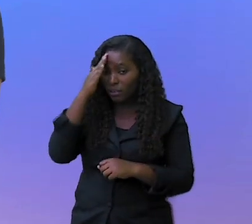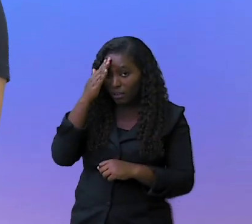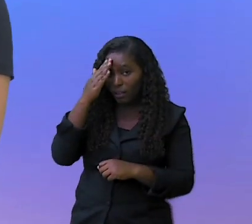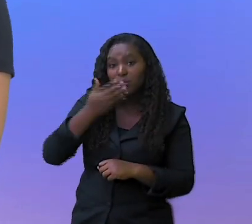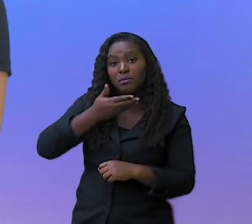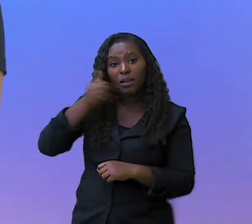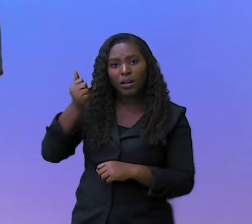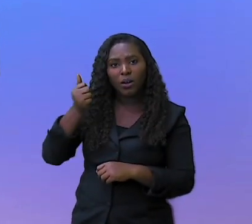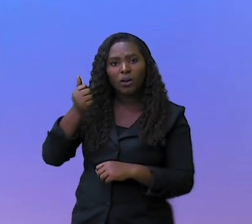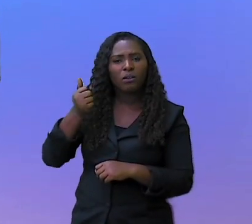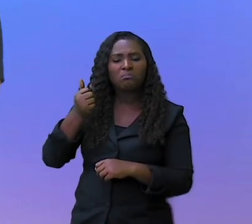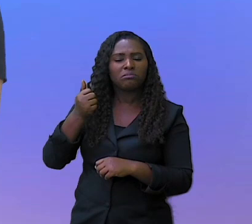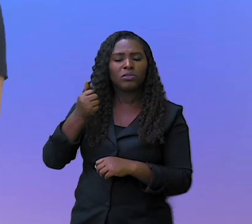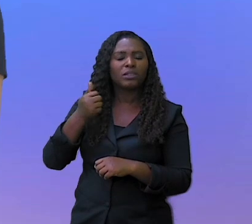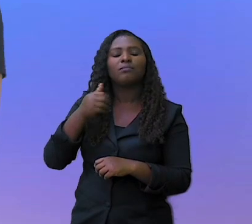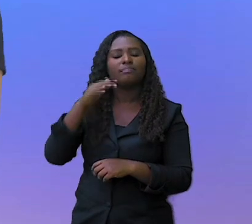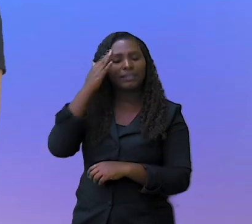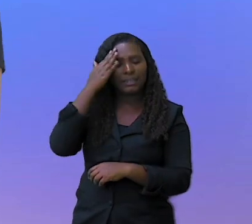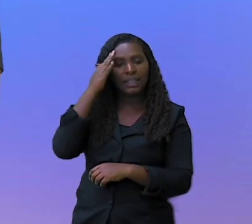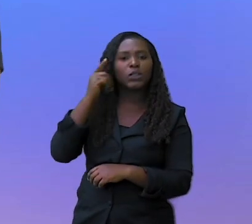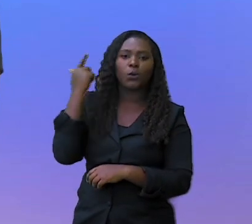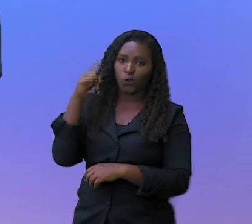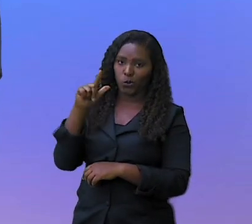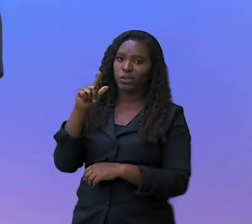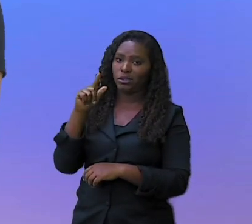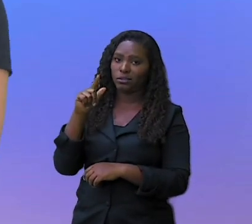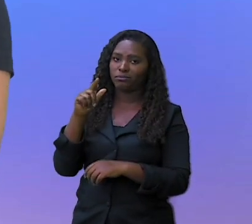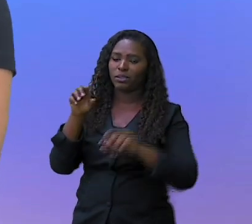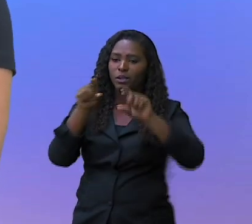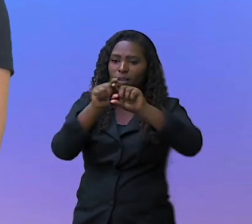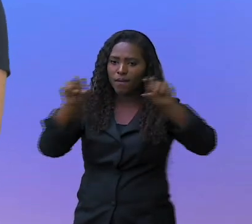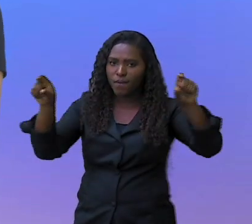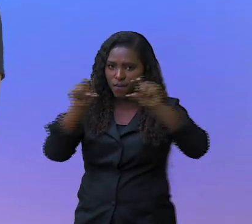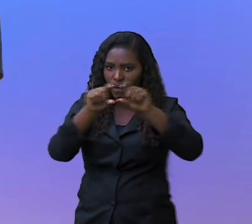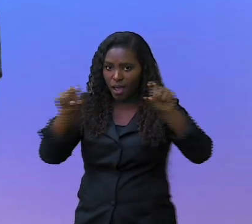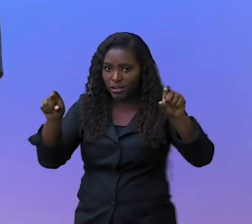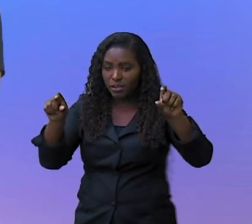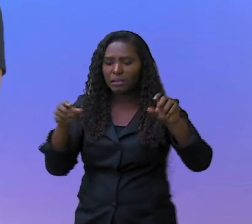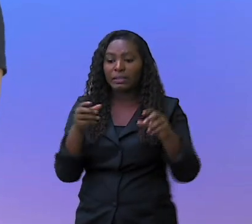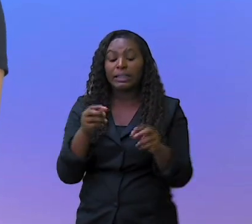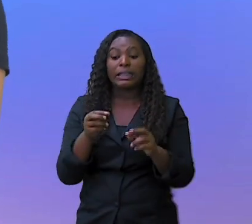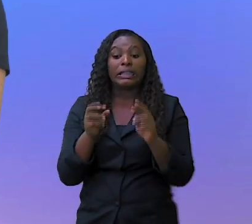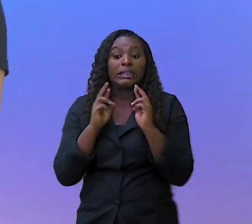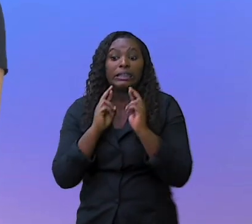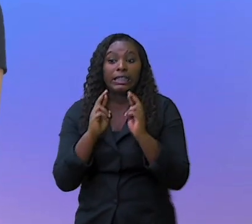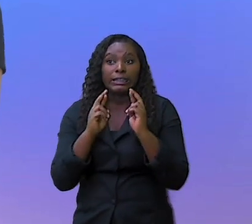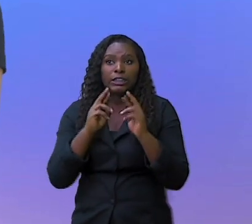viu que sem os elementos, sem o adjunto adnominal, aí você iria conseguir entender também